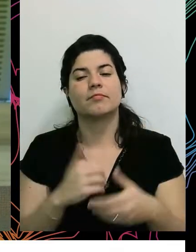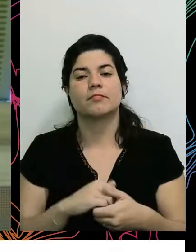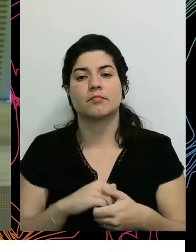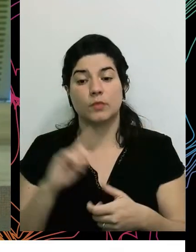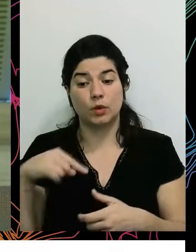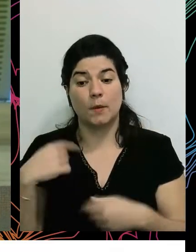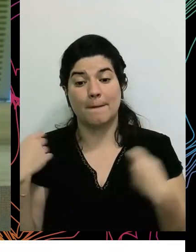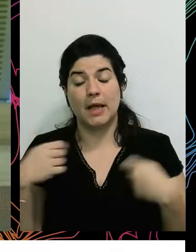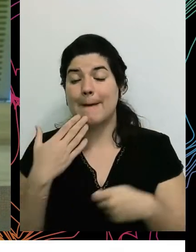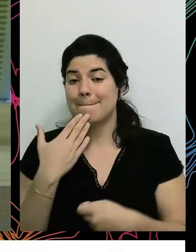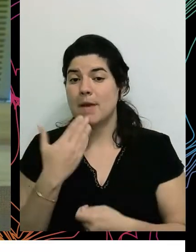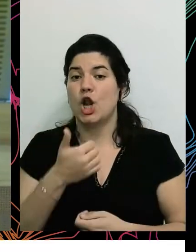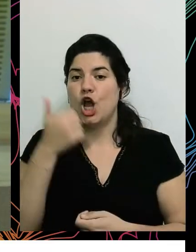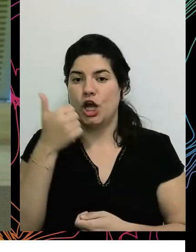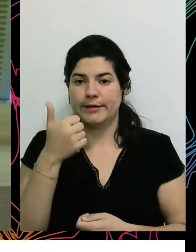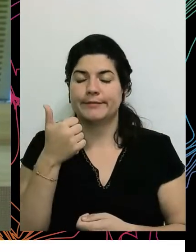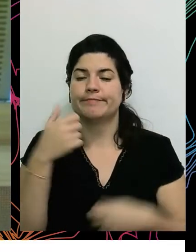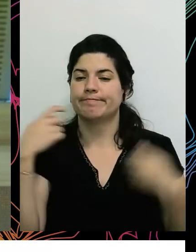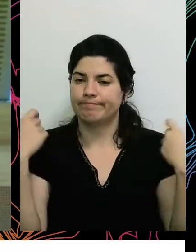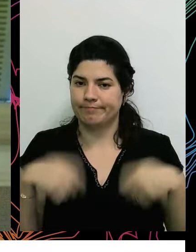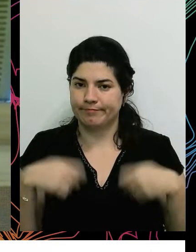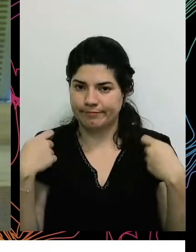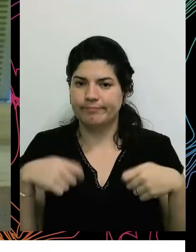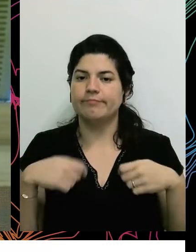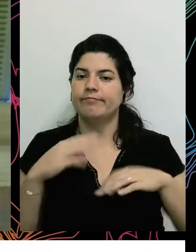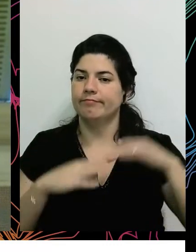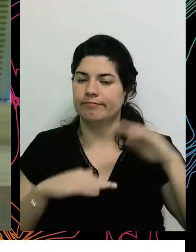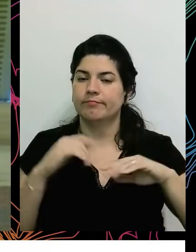melhorar. E por isso temos que trabalhar